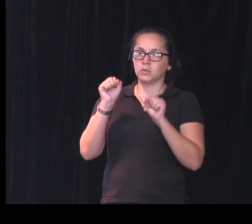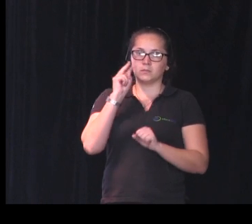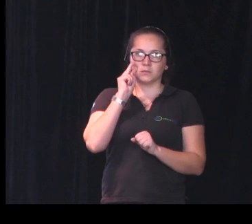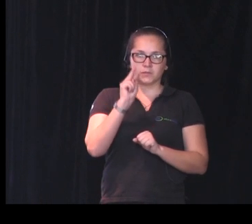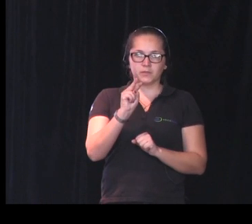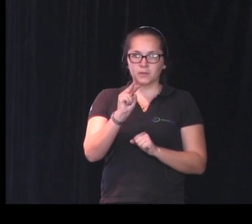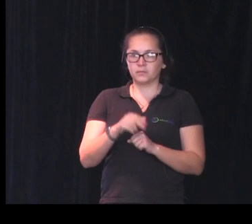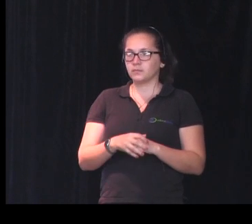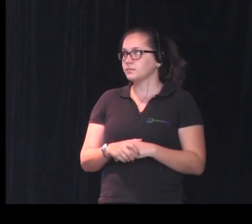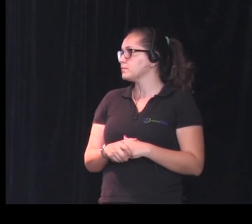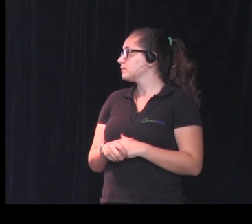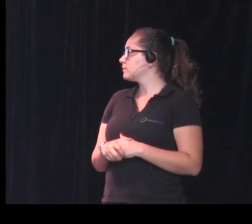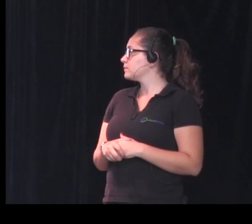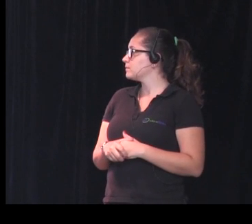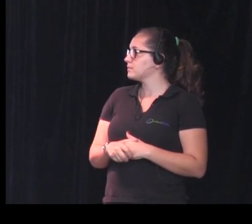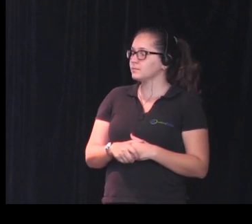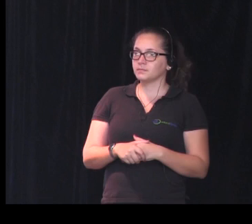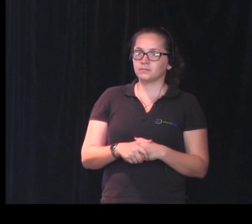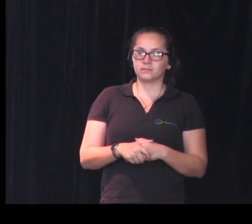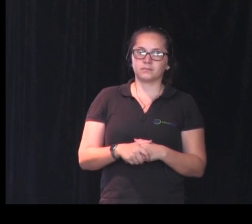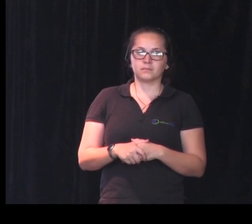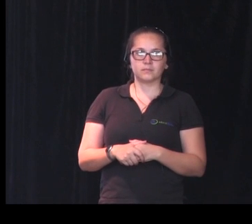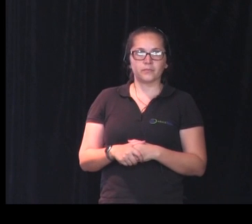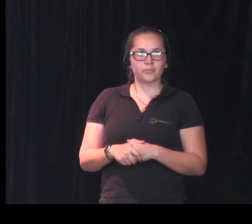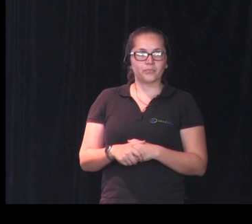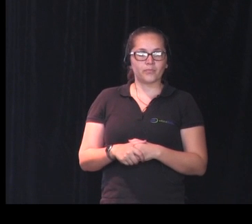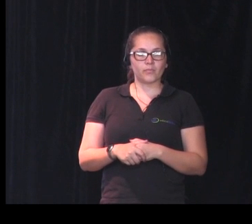podemos ver que